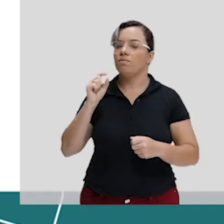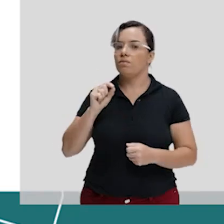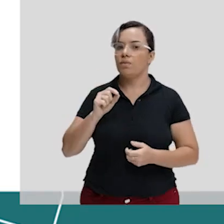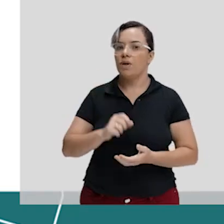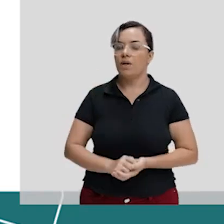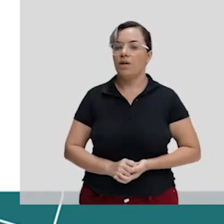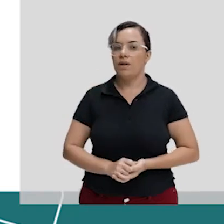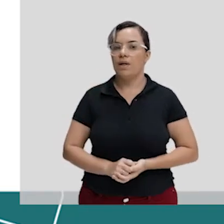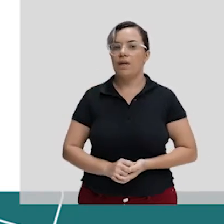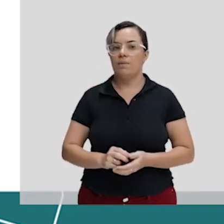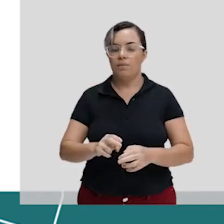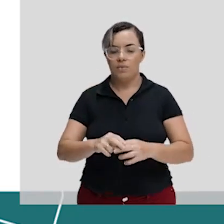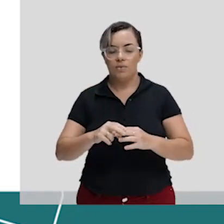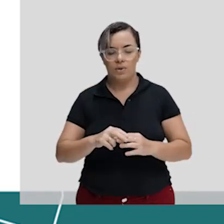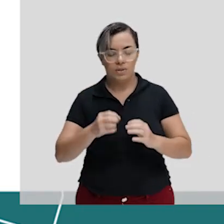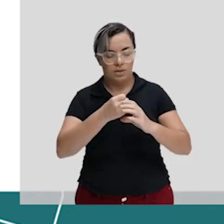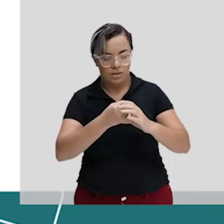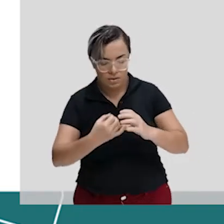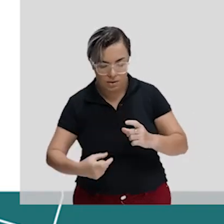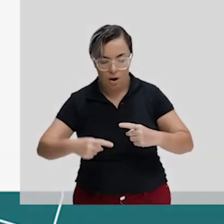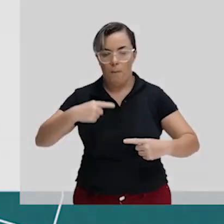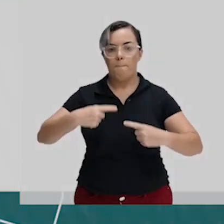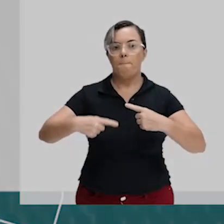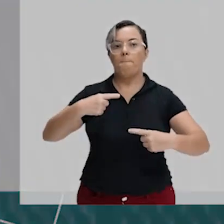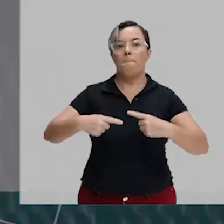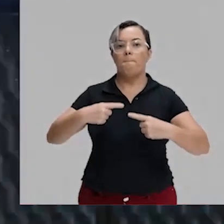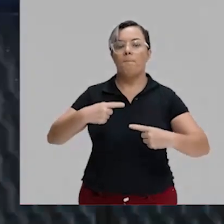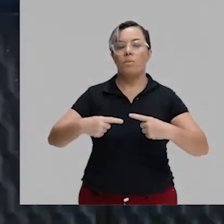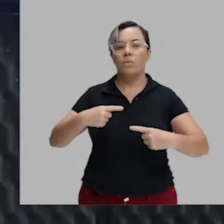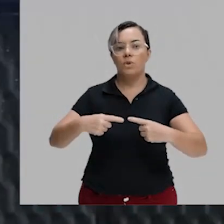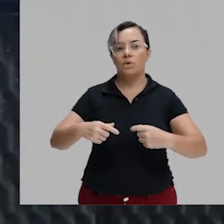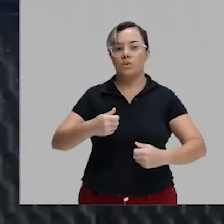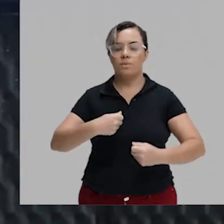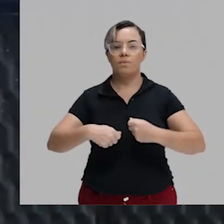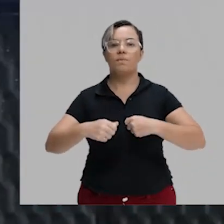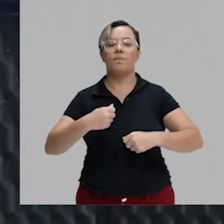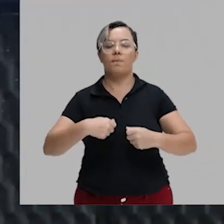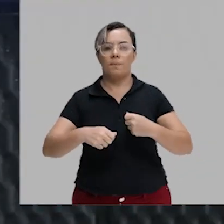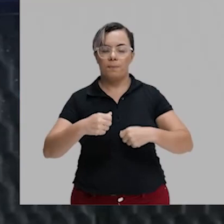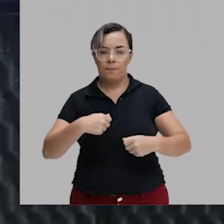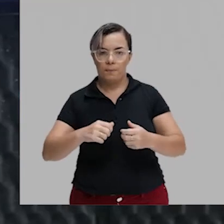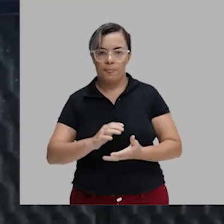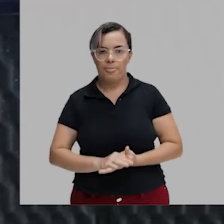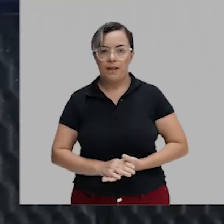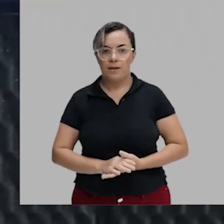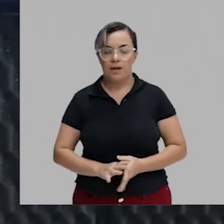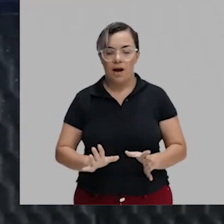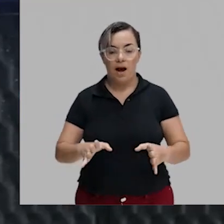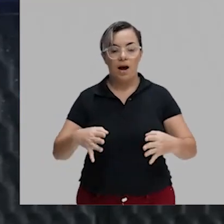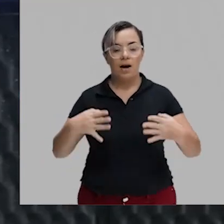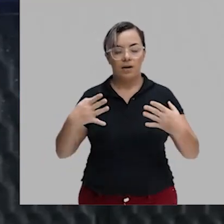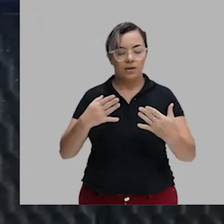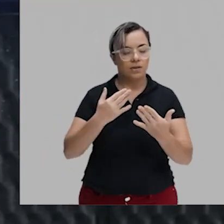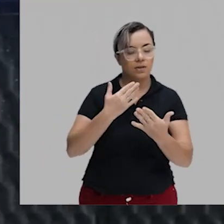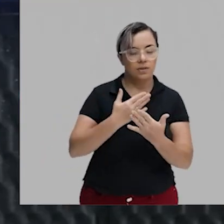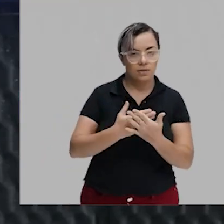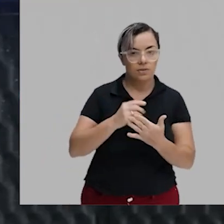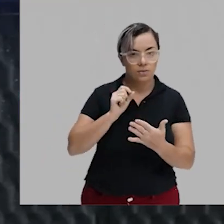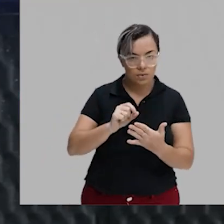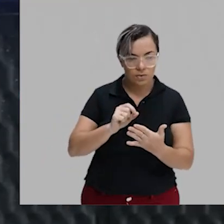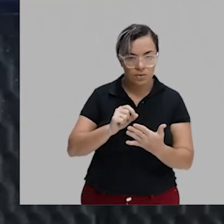política econômica. Observe que o mercantilismo ele é aplicado por quem? Por